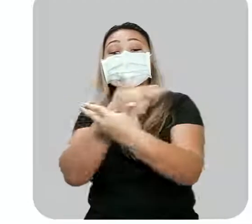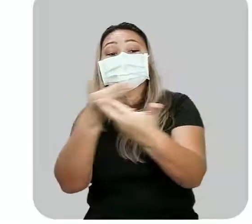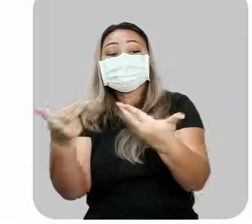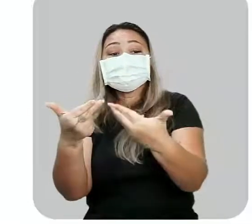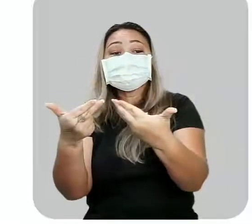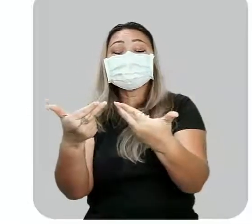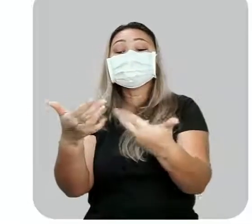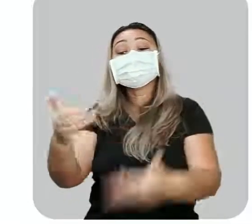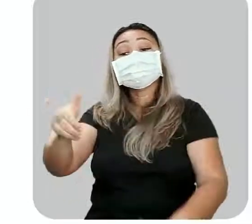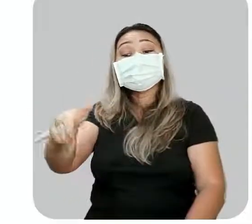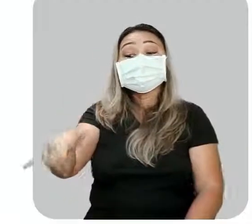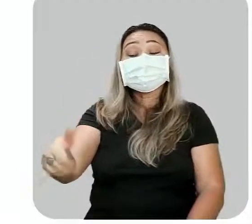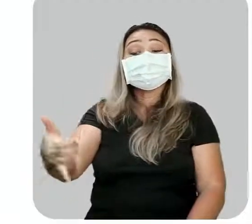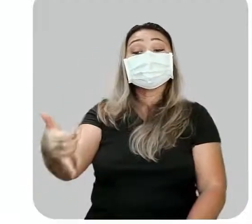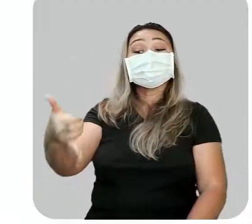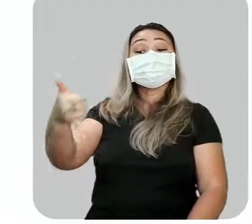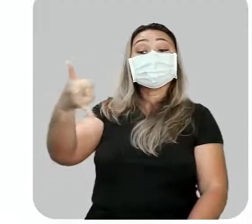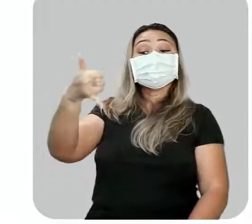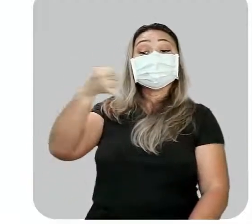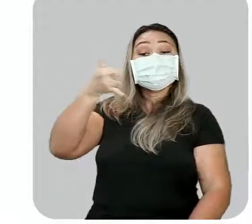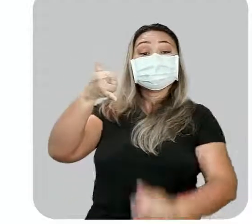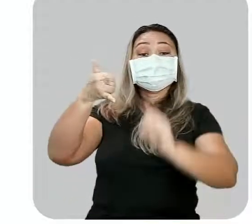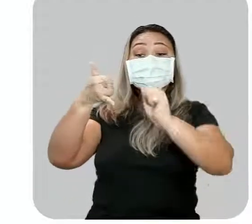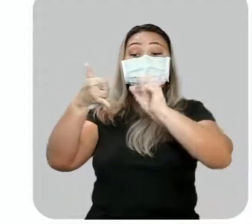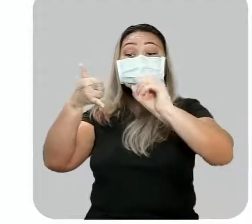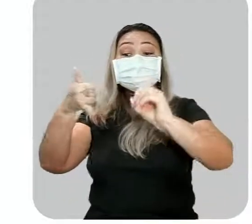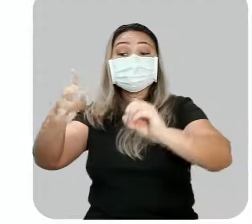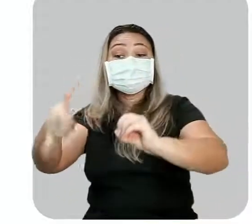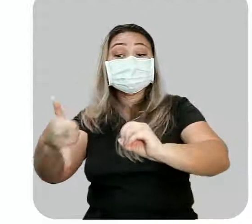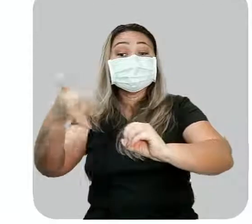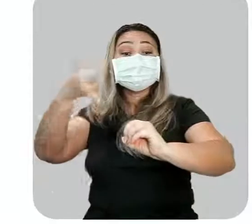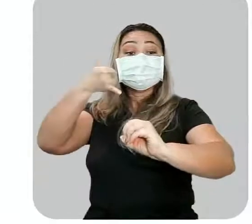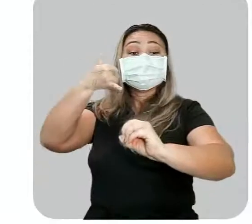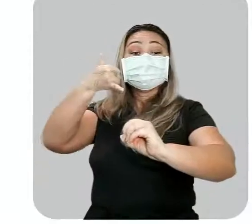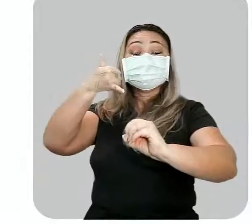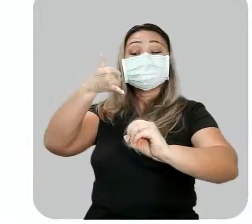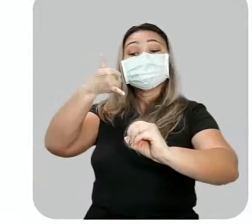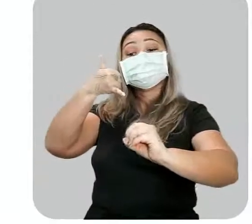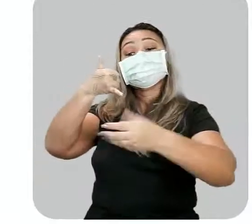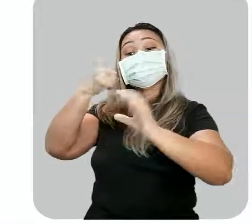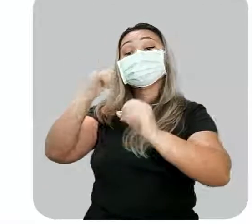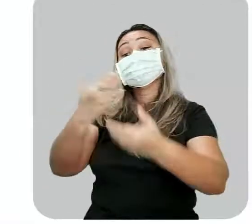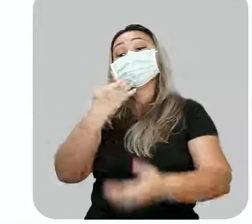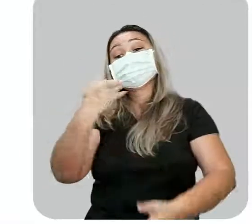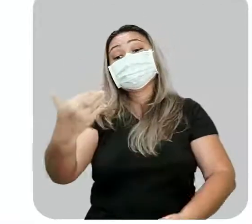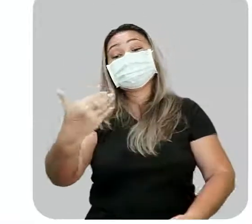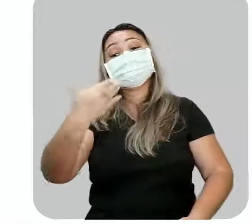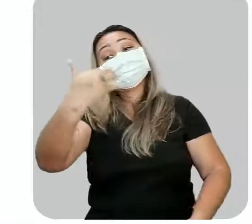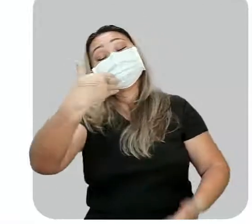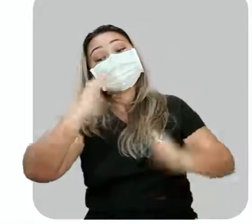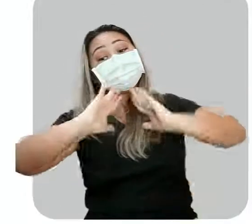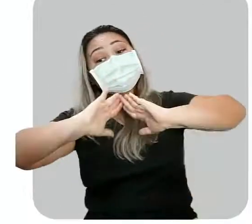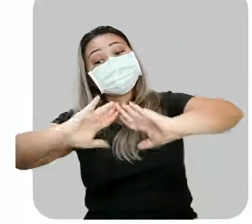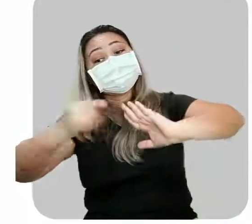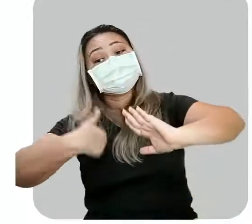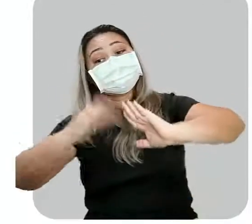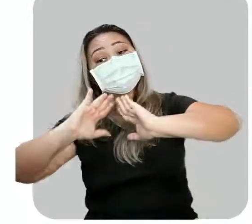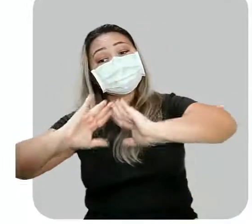coisa. Atende ao telefone, atender ao